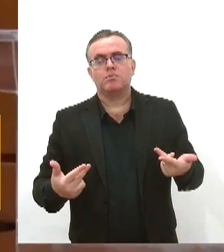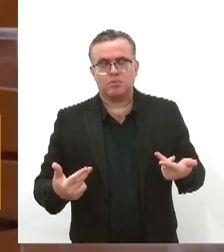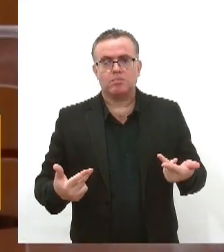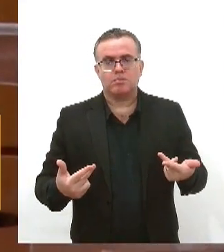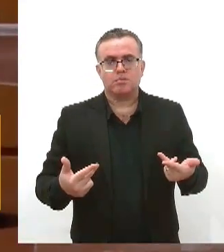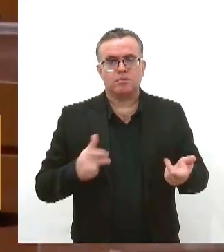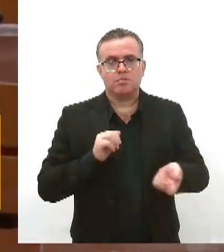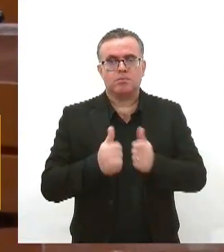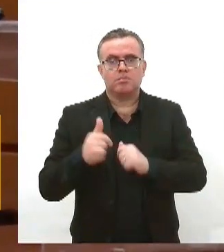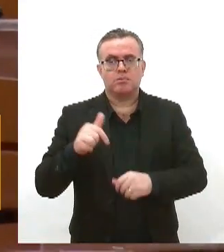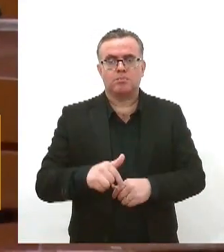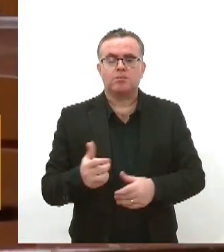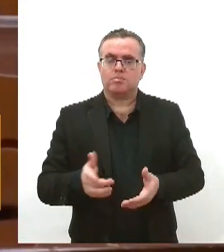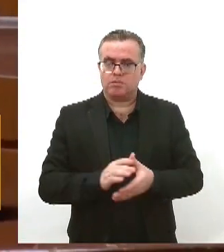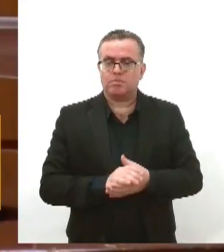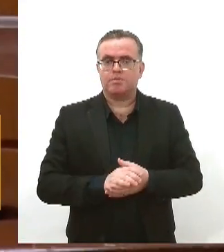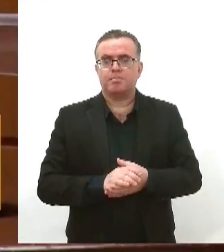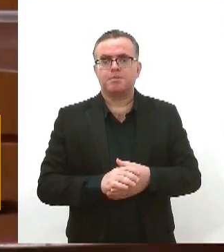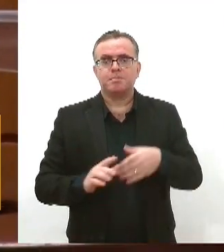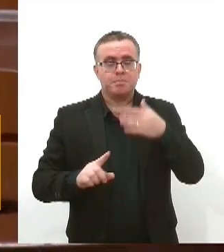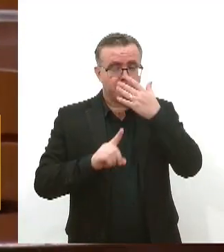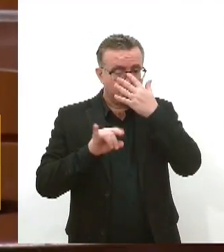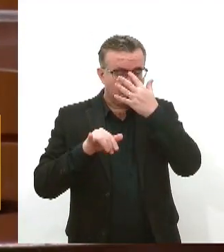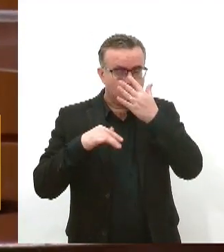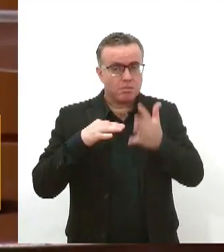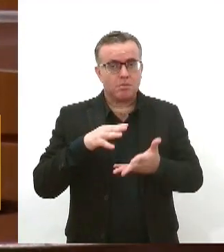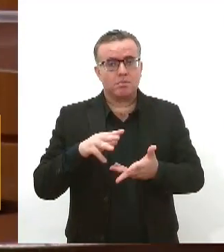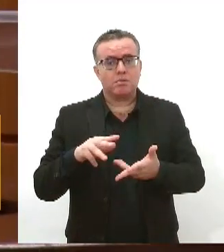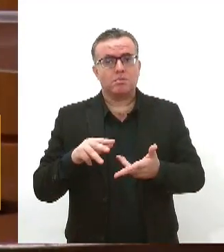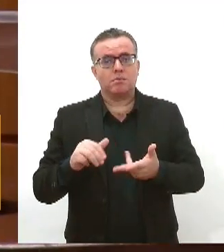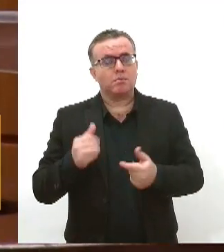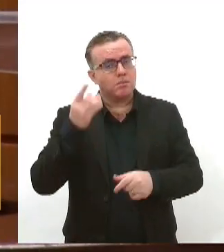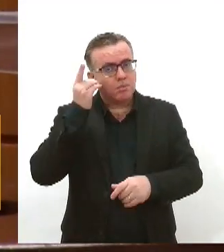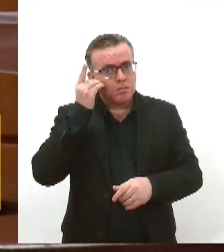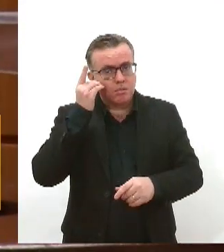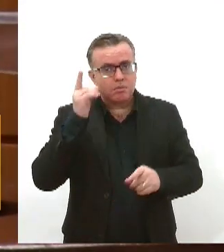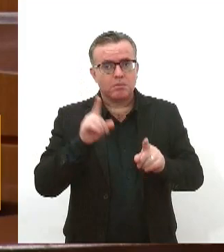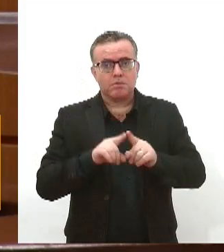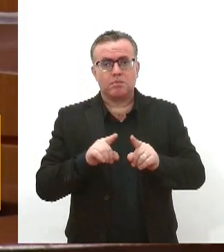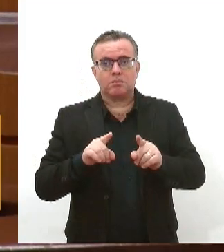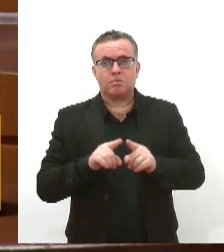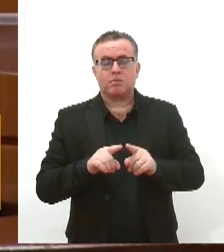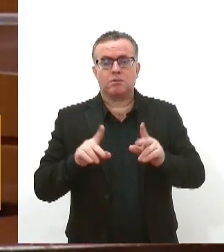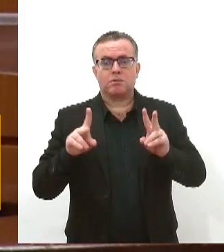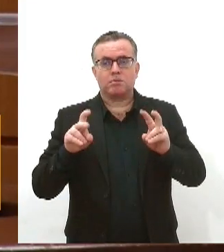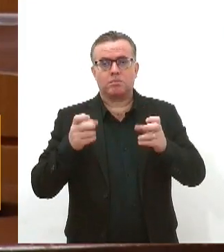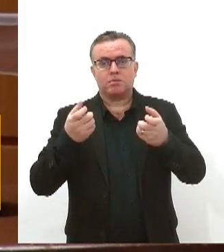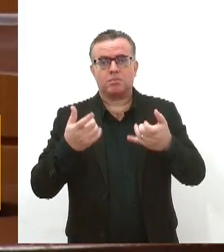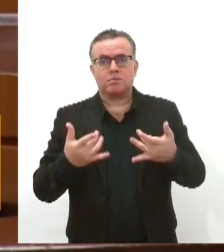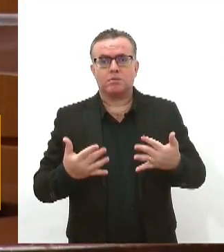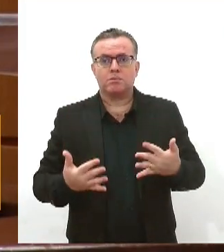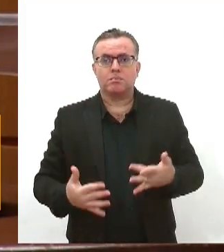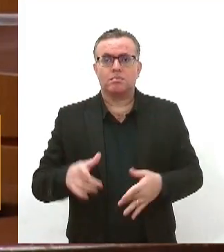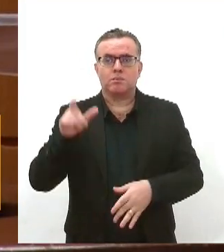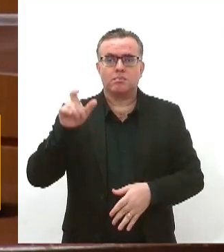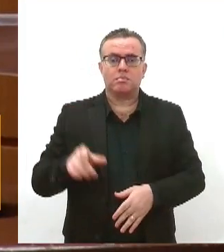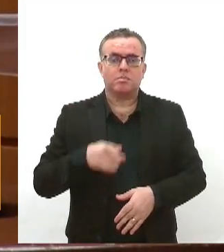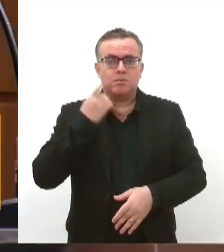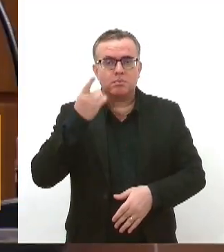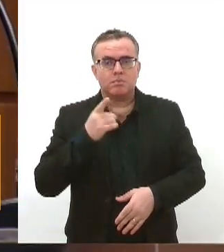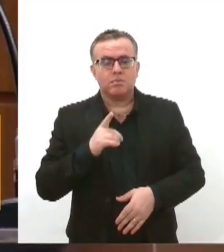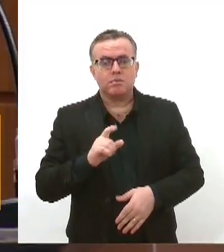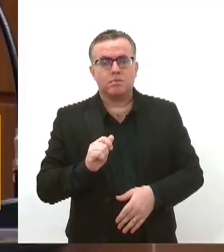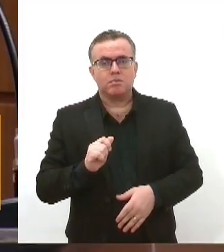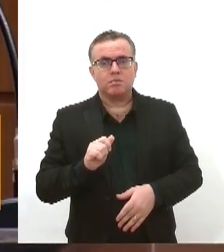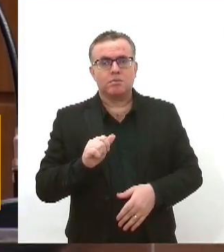O Dia Internacional e Nacional da Síndrome de Down também foi lembrado na tribuna pela deputada Áurea Ribeiro.